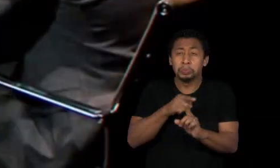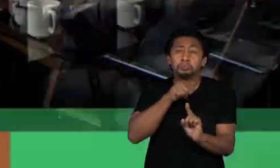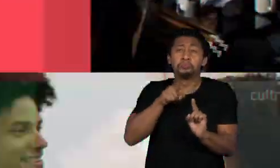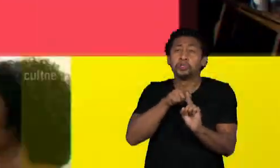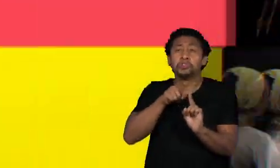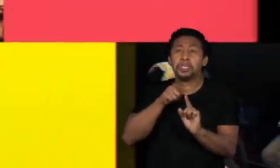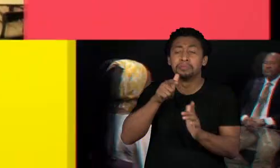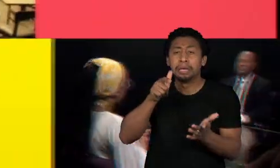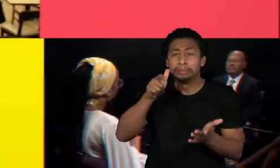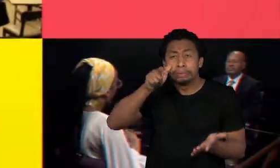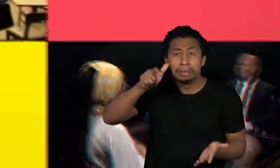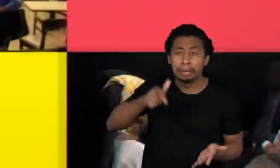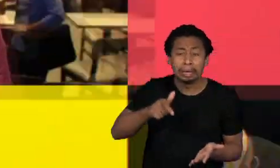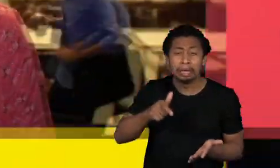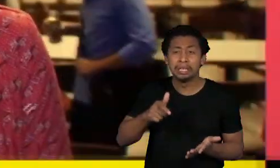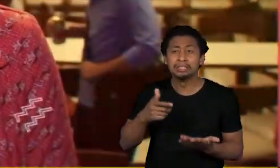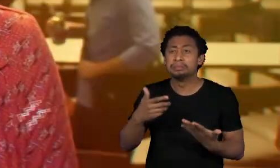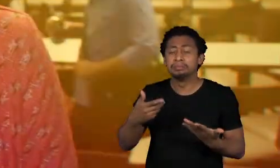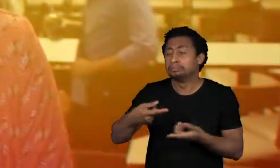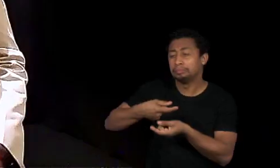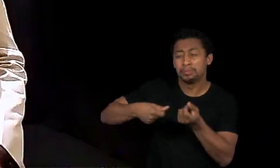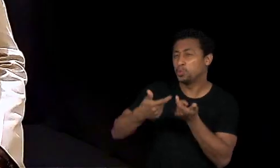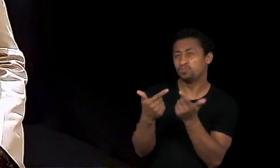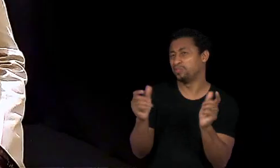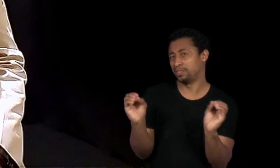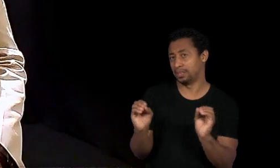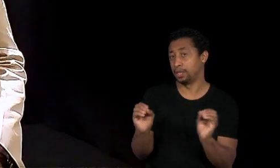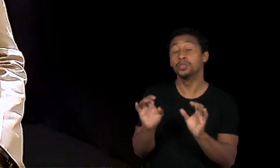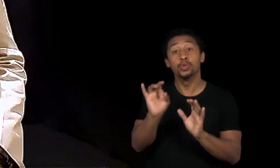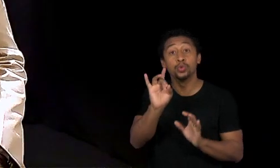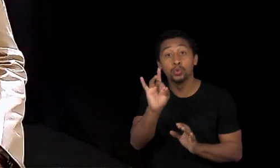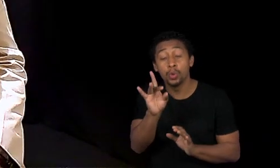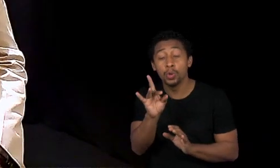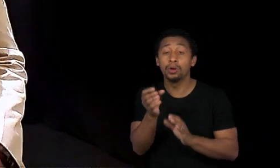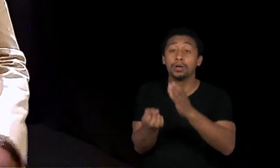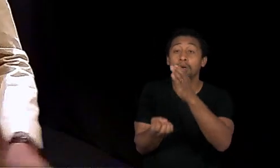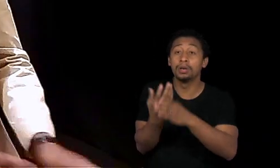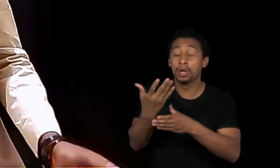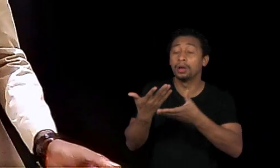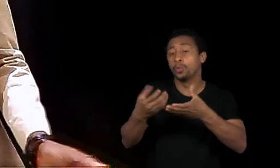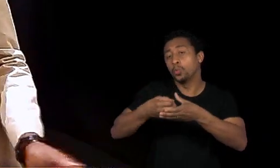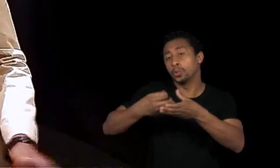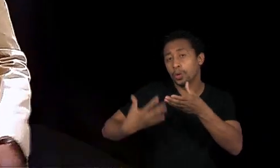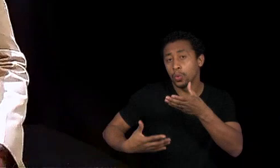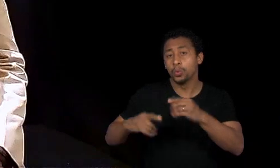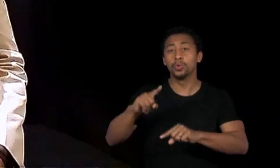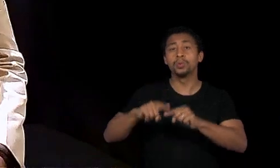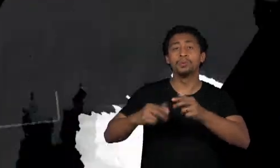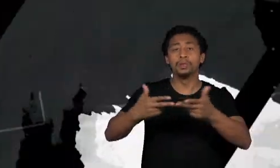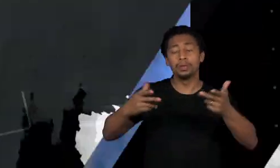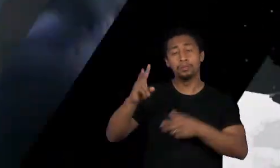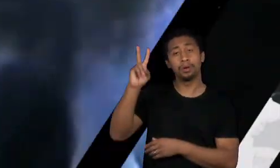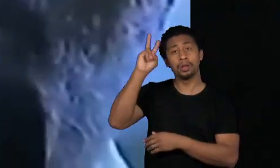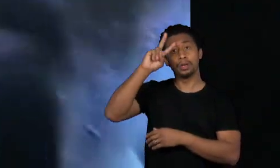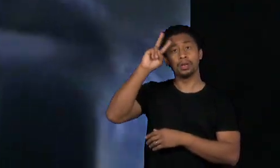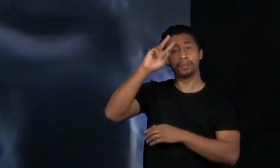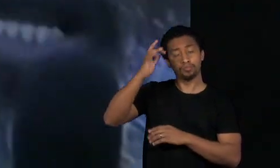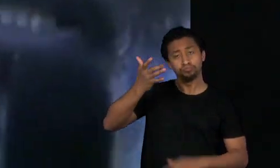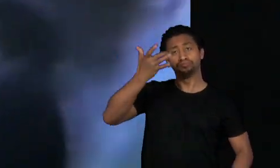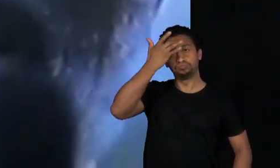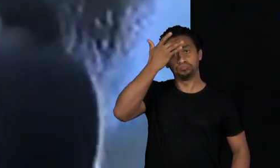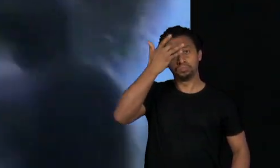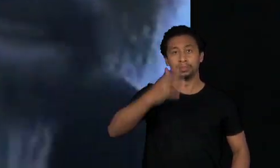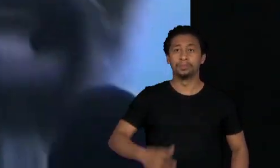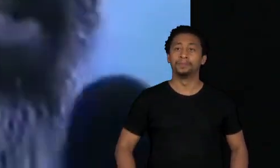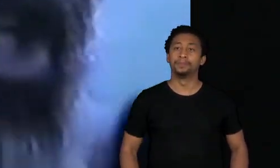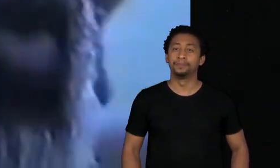de reunir realmente um material para que pudéssemos ter uma memória registrada. Isto que chamo de